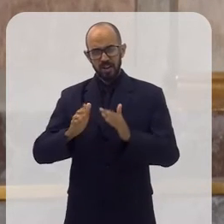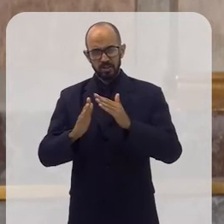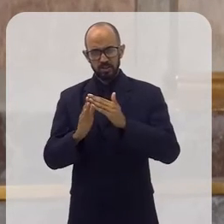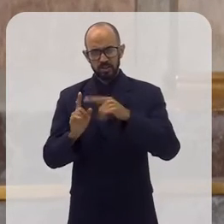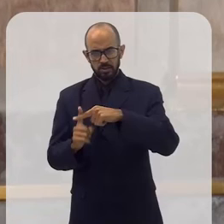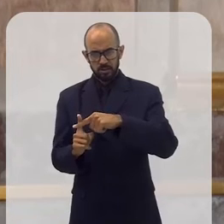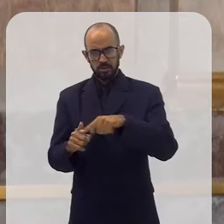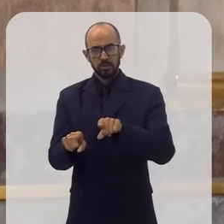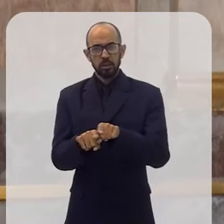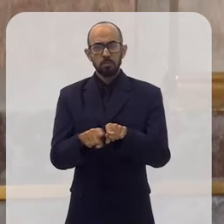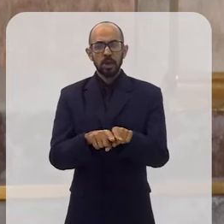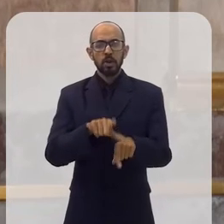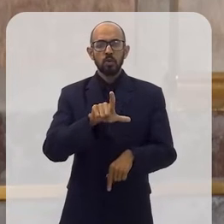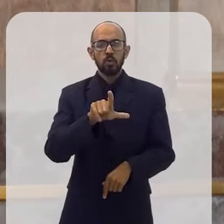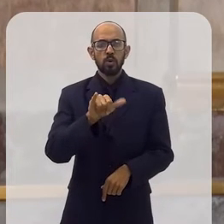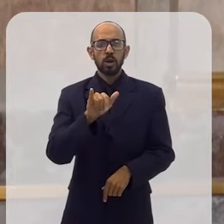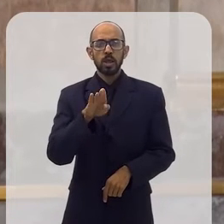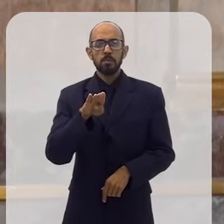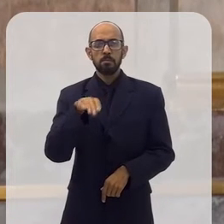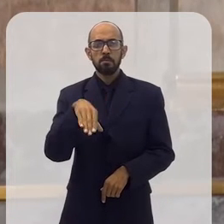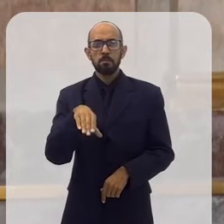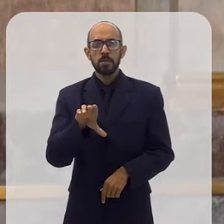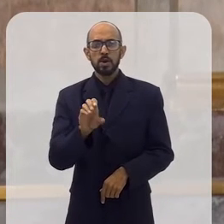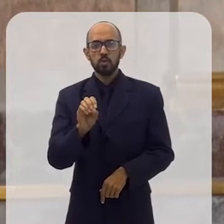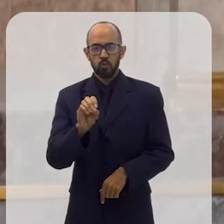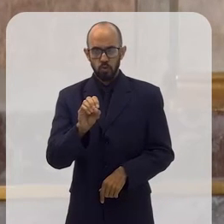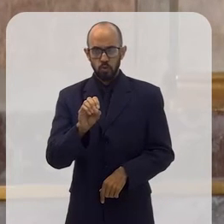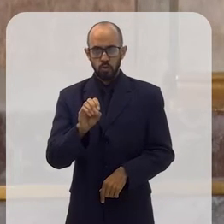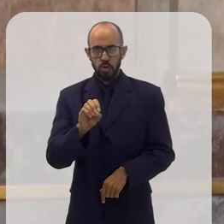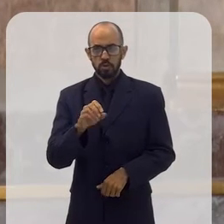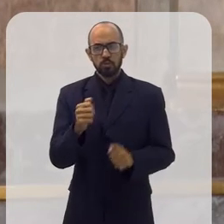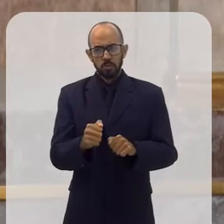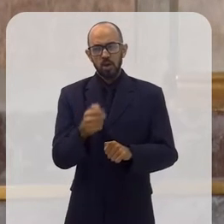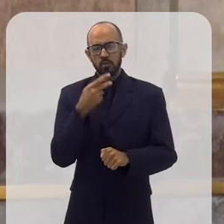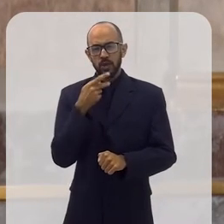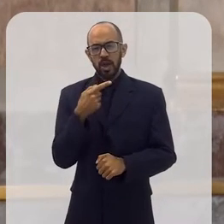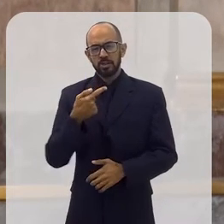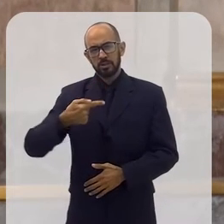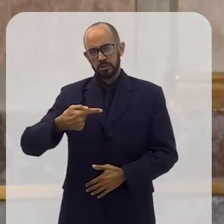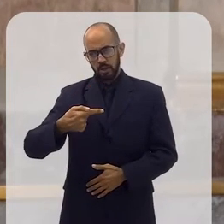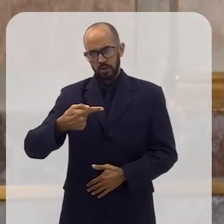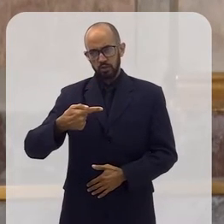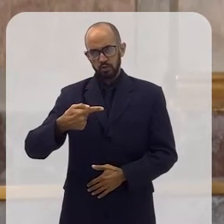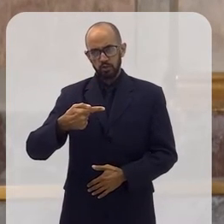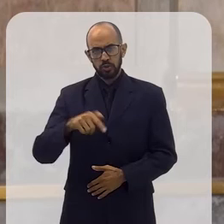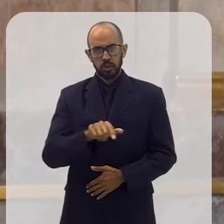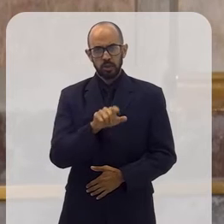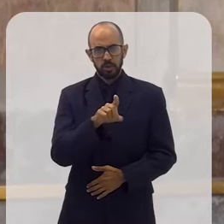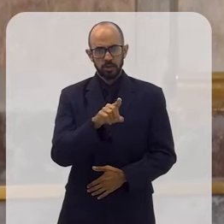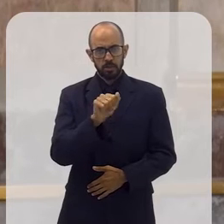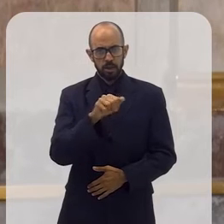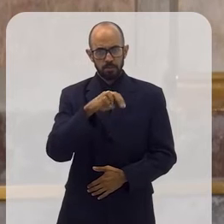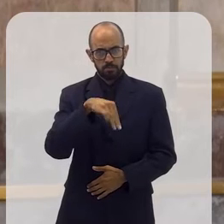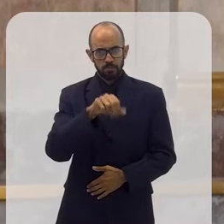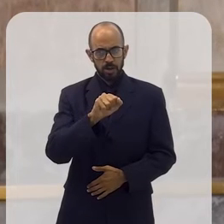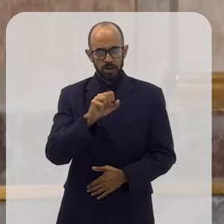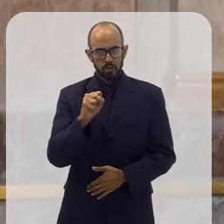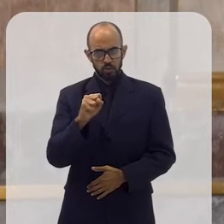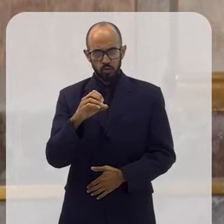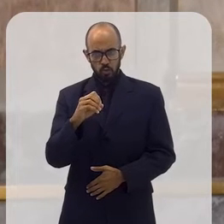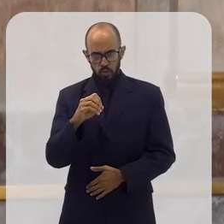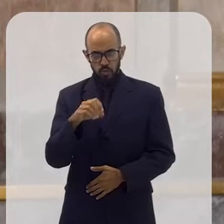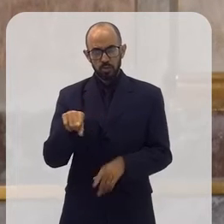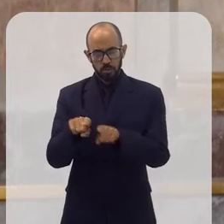no Líbano temos vários arquidioceses. Podemos citar 7 em Damasco